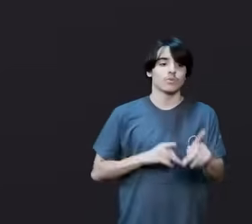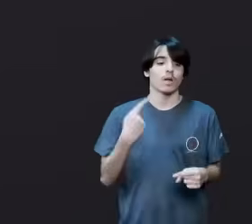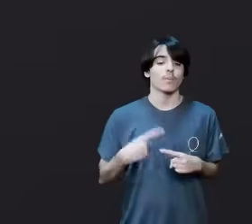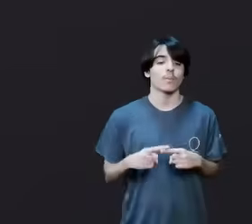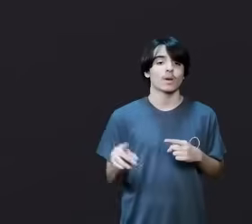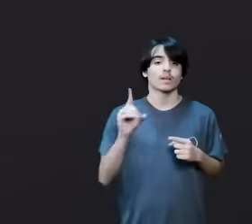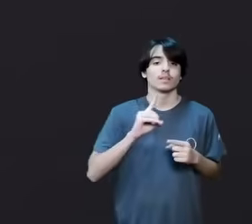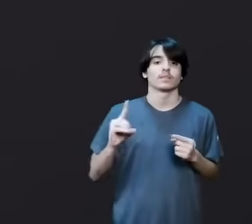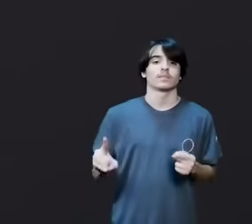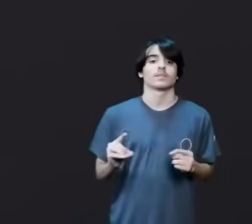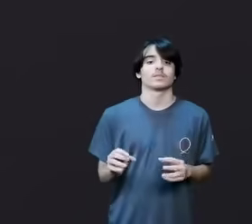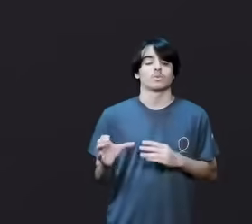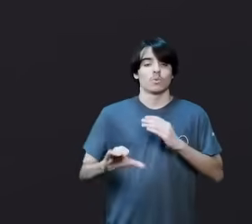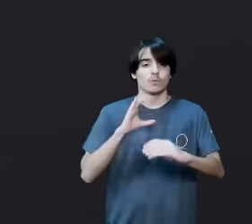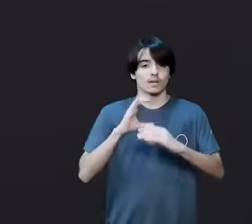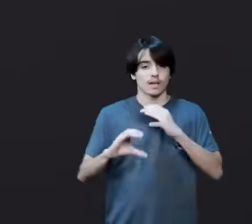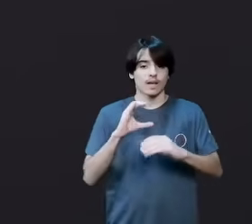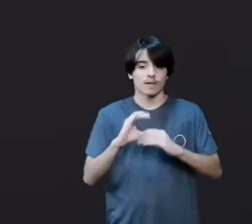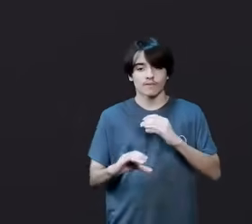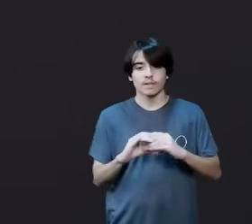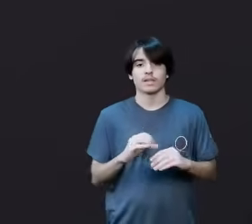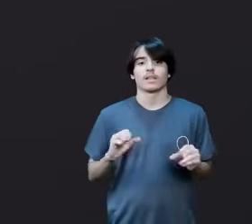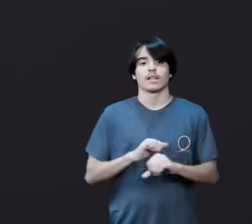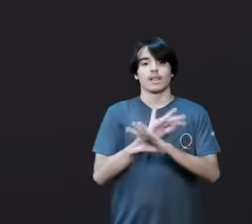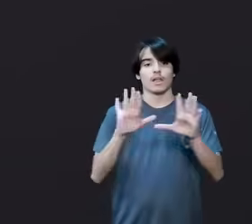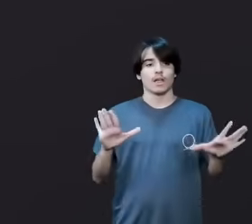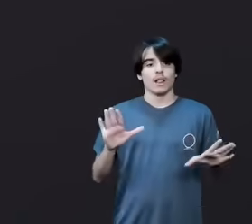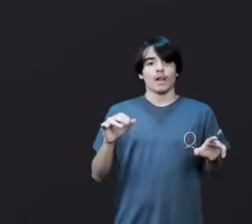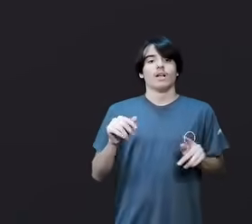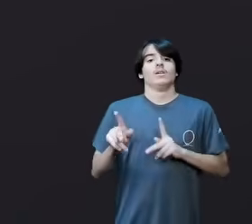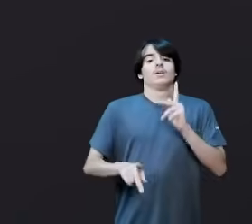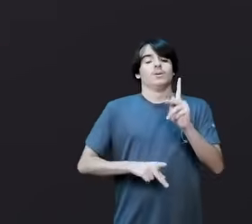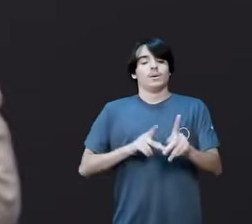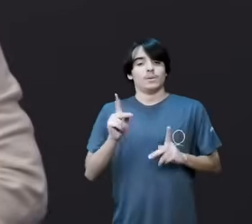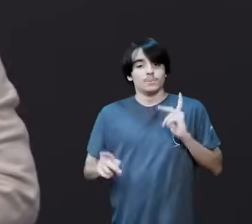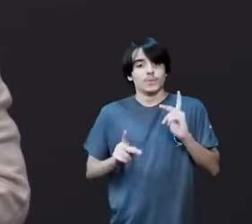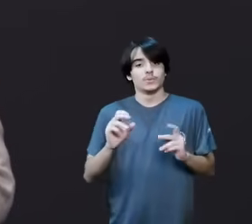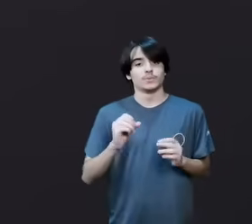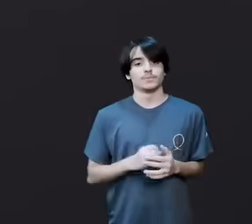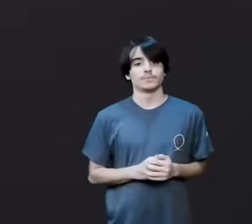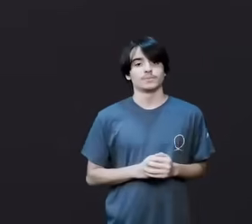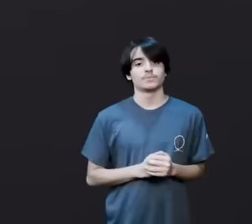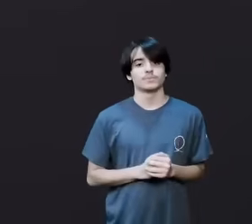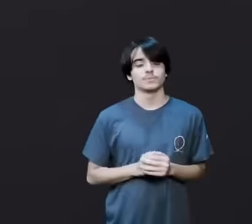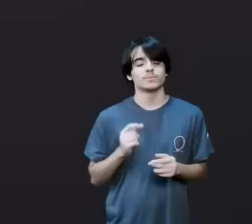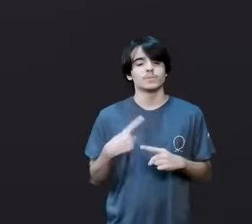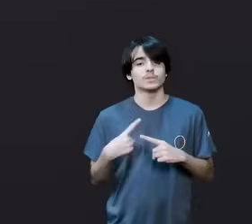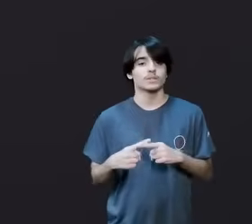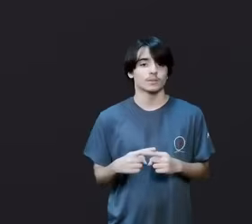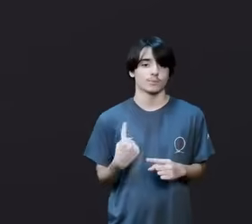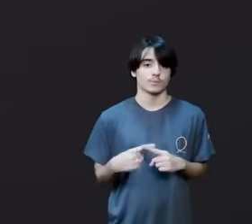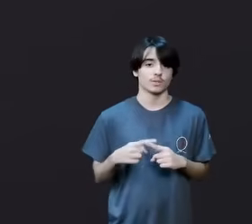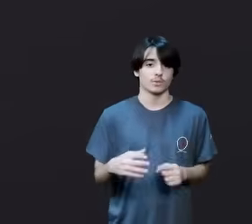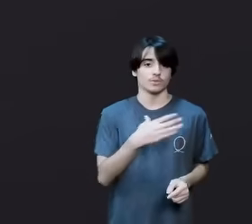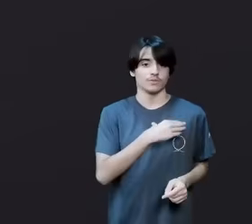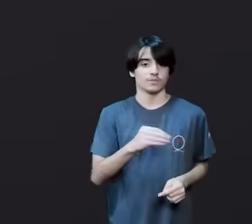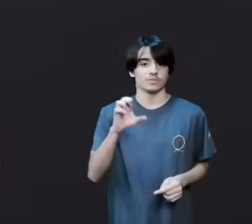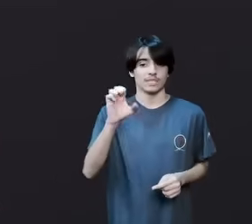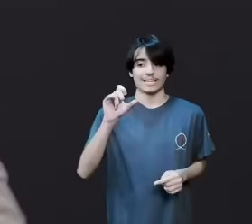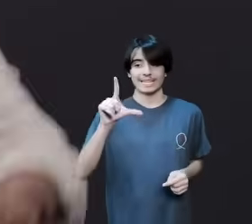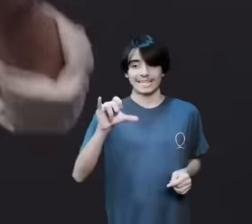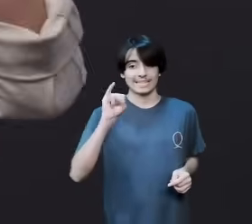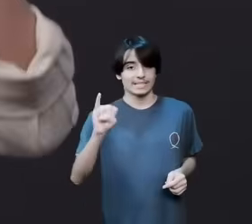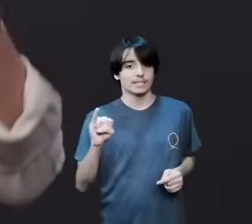Deus não se comunicava de maneira clara, audível ou visual diante do seu povo? Porque os filhos de Eliófine e